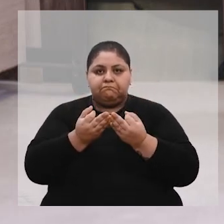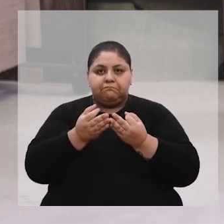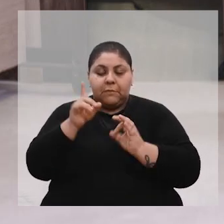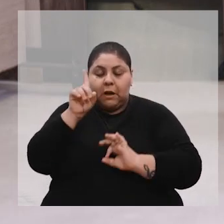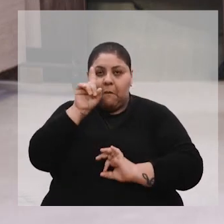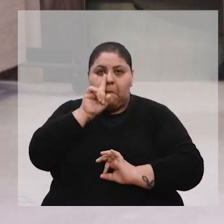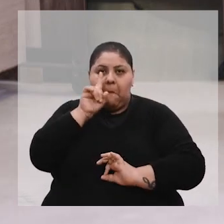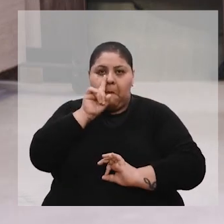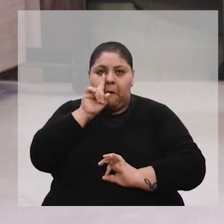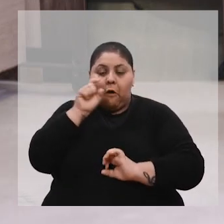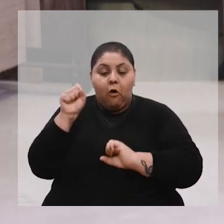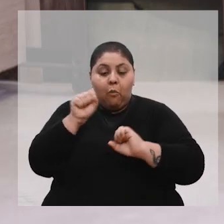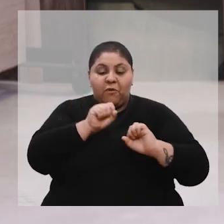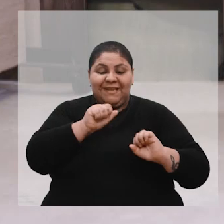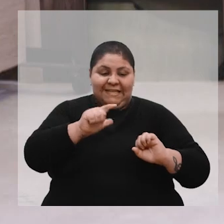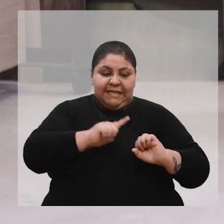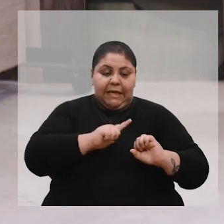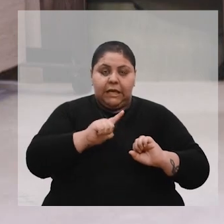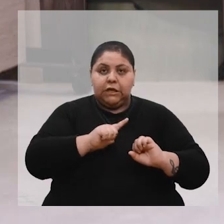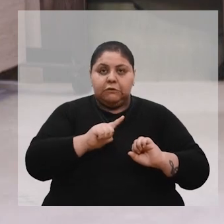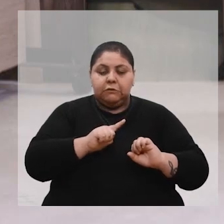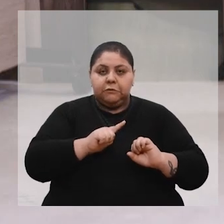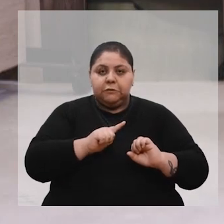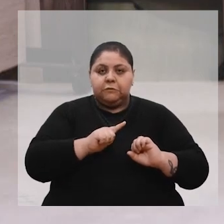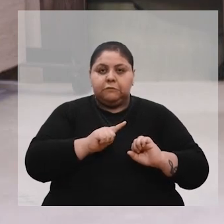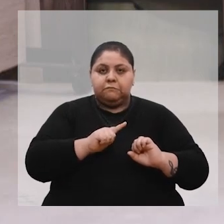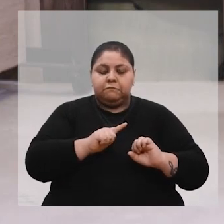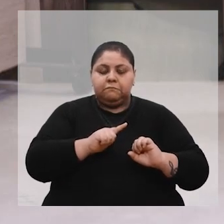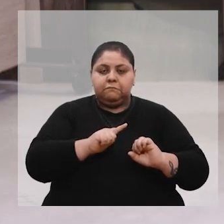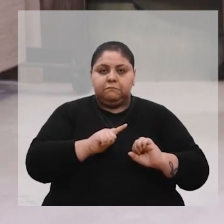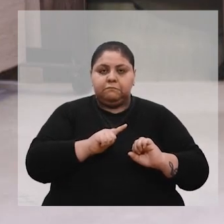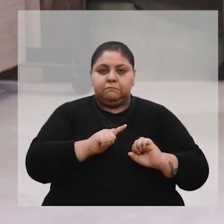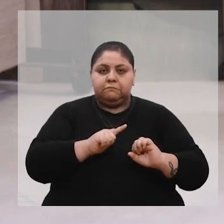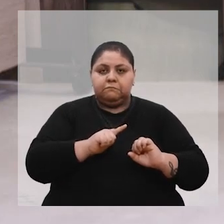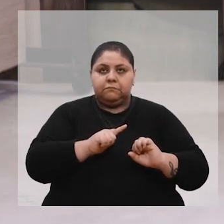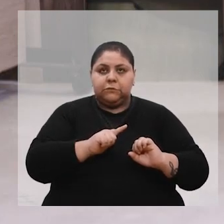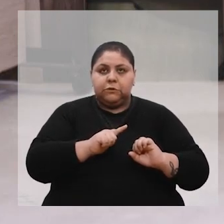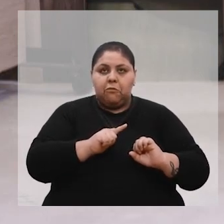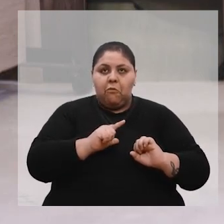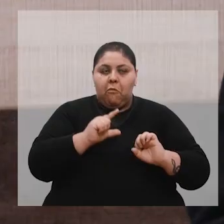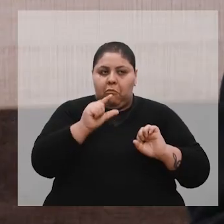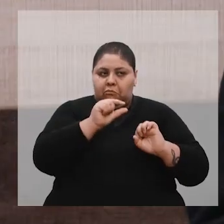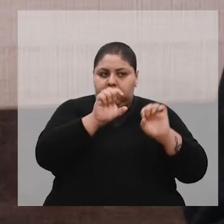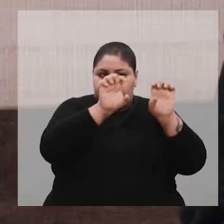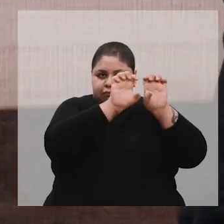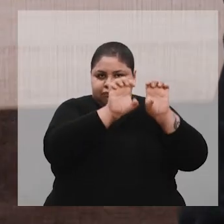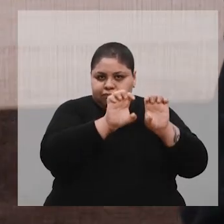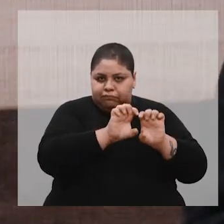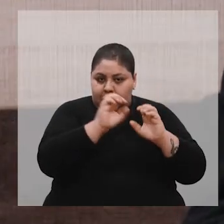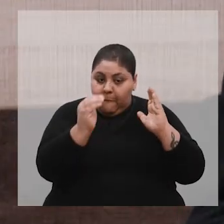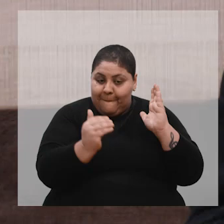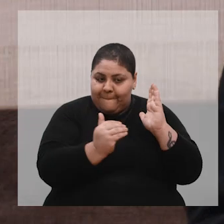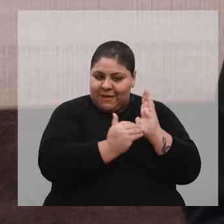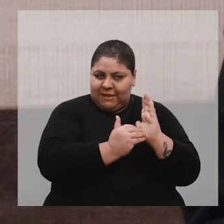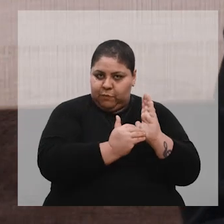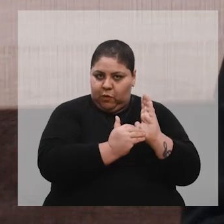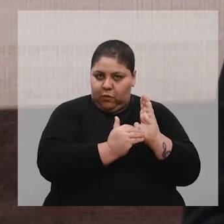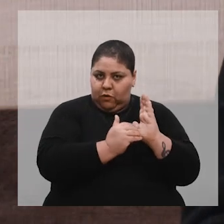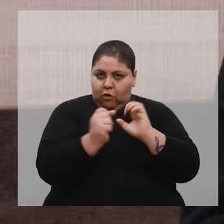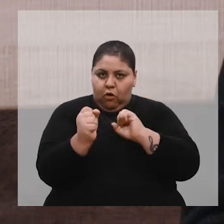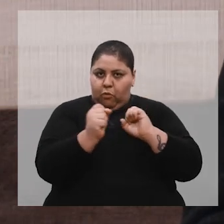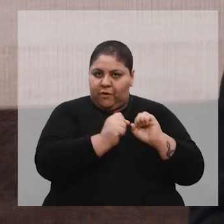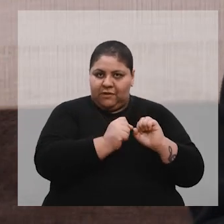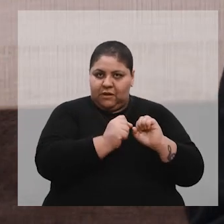a estas mães, para poder ter ali realmente uma pequena estrutura, no mínimo,